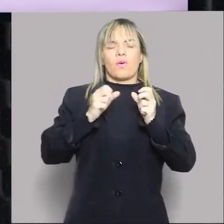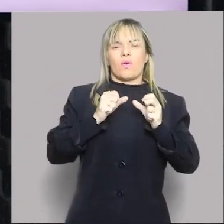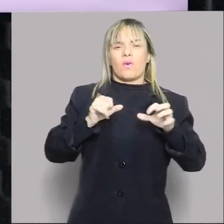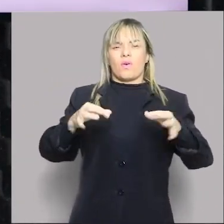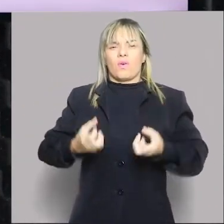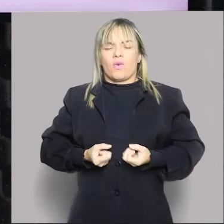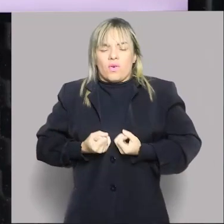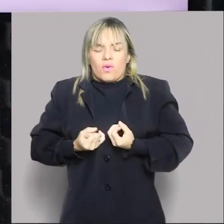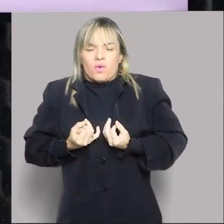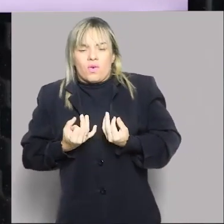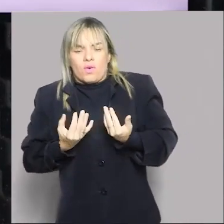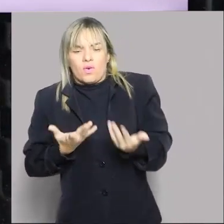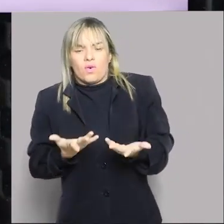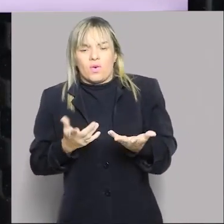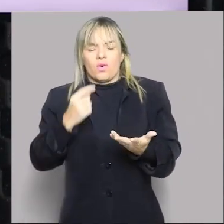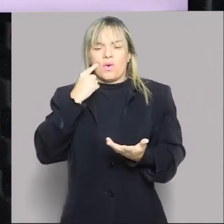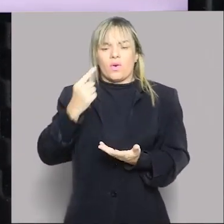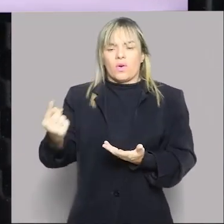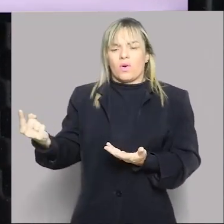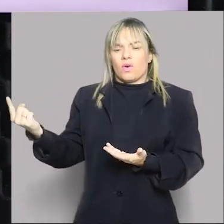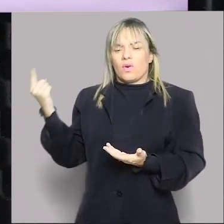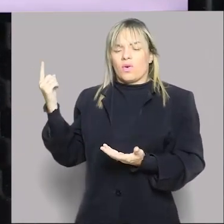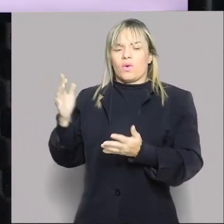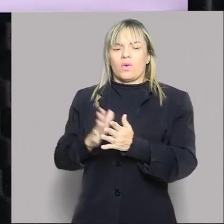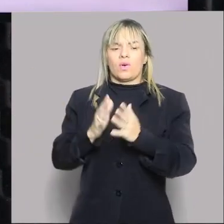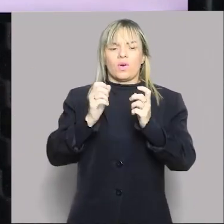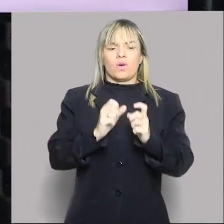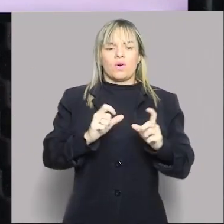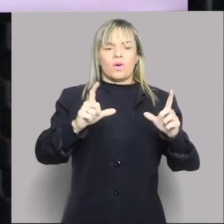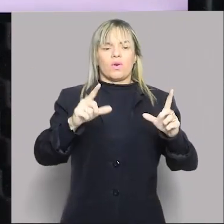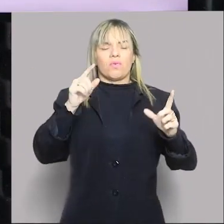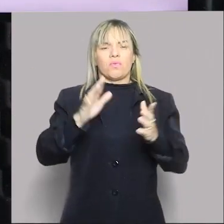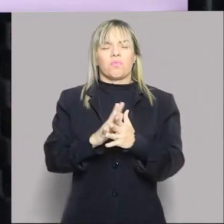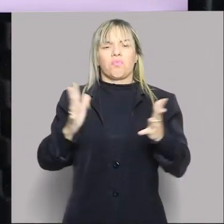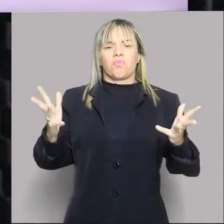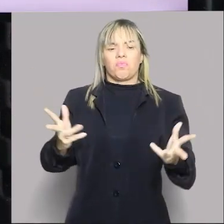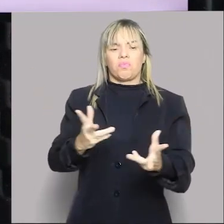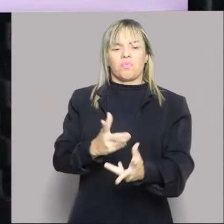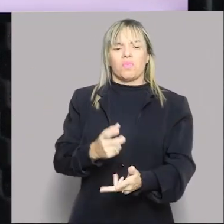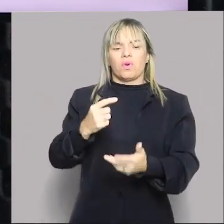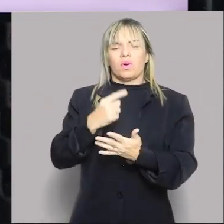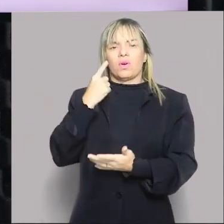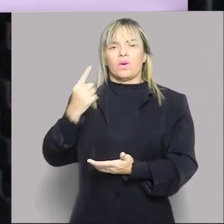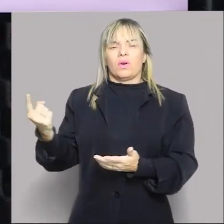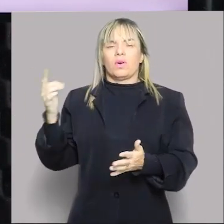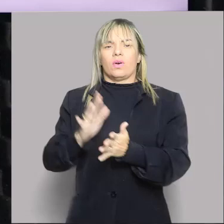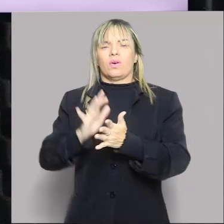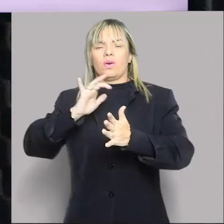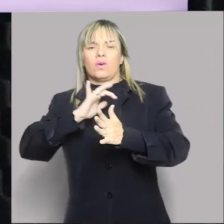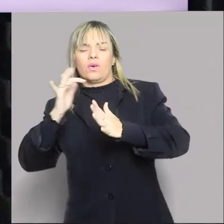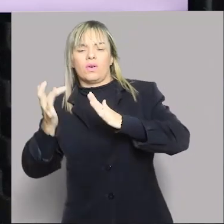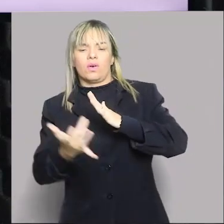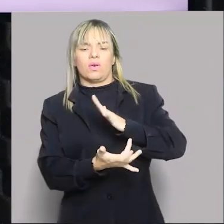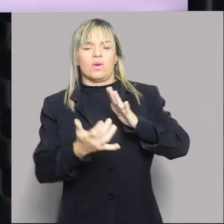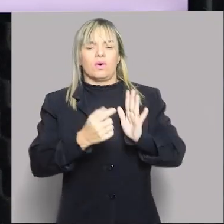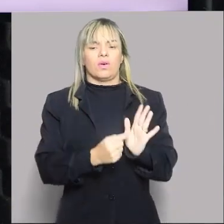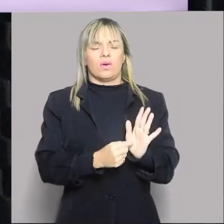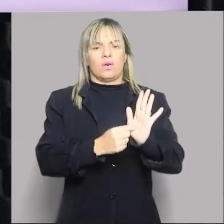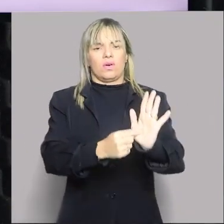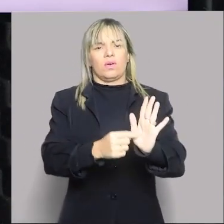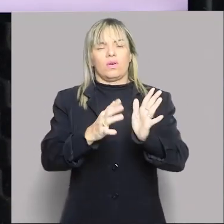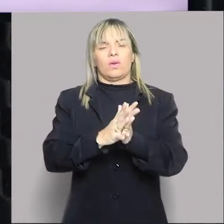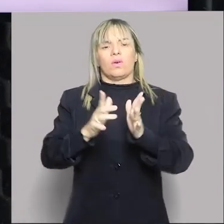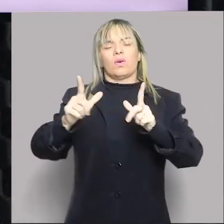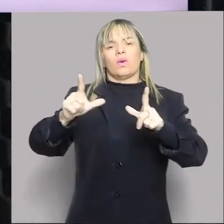manifestações. E ele monetizou literalmente a obra, mas não é o único, né? Eu sempre digo, gente, vocês têm redes sociais para mostrar o trabalho de